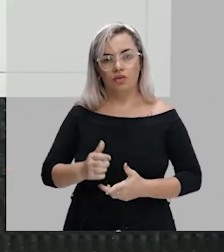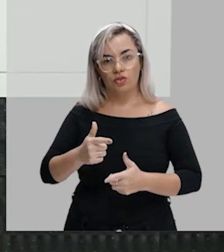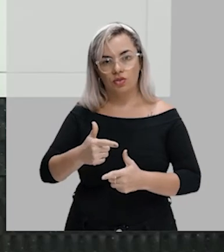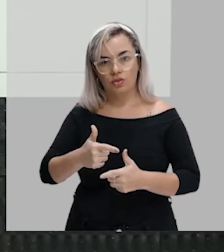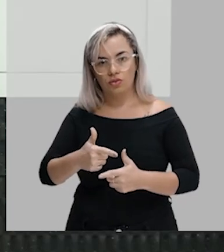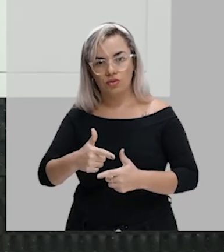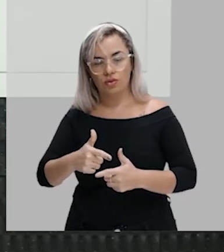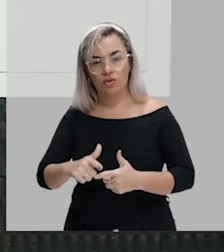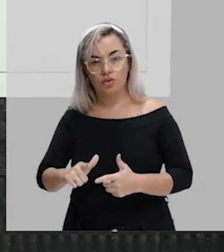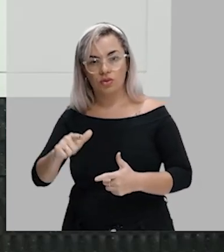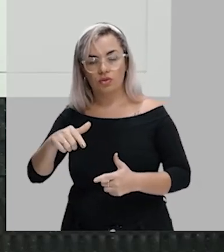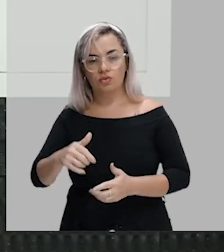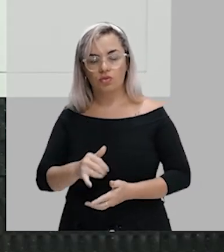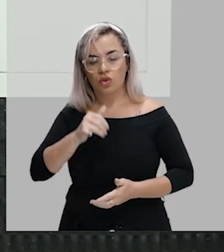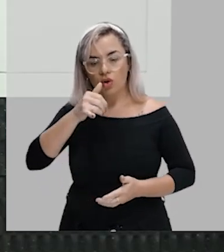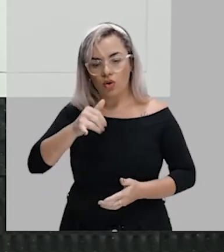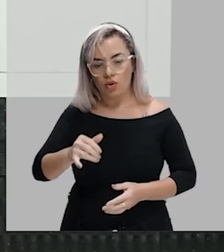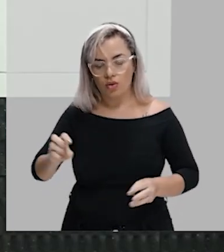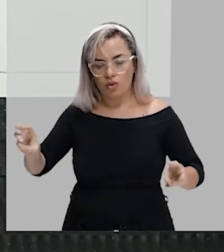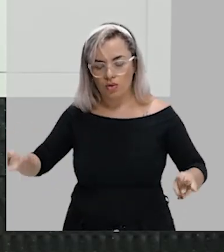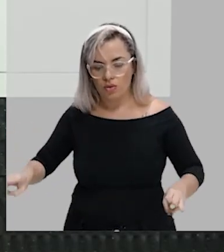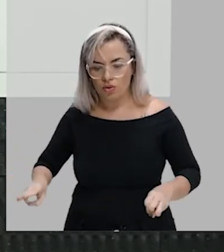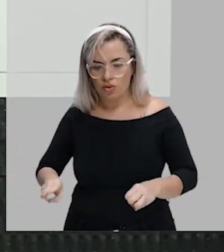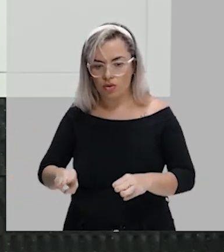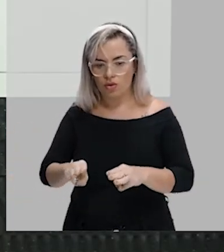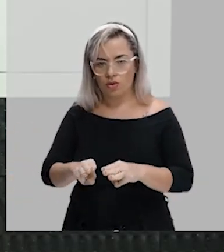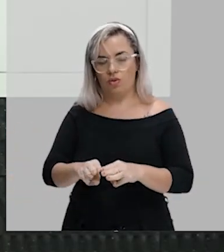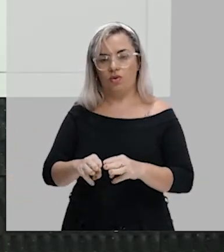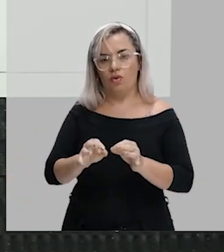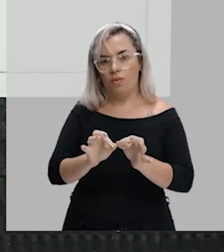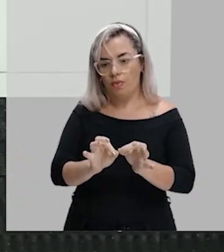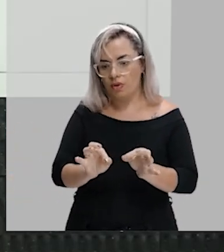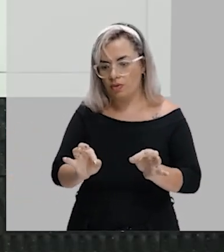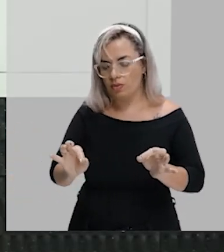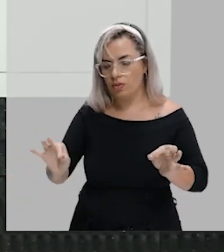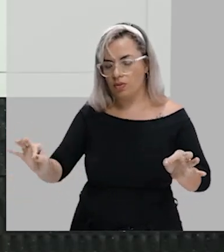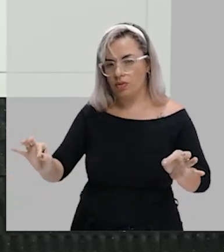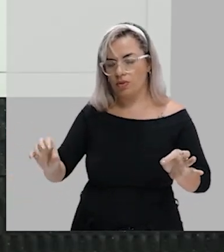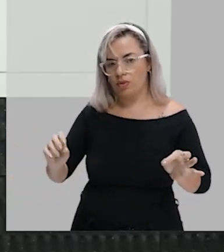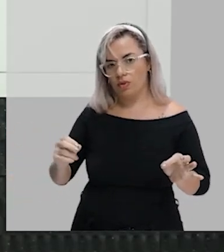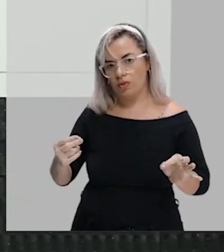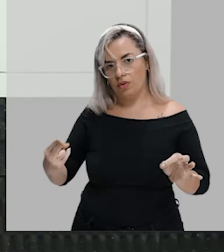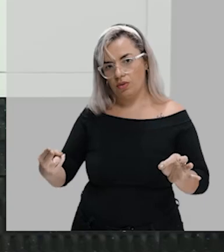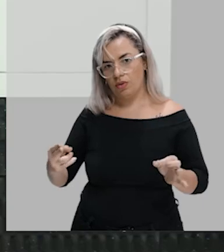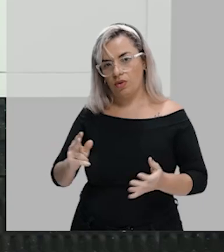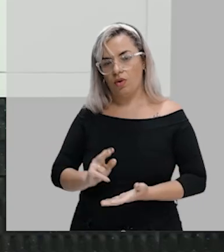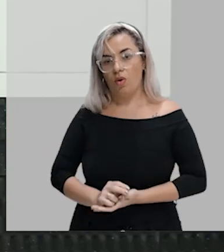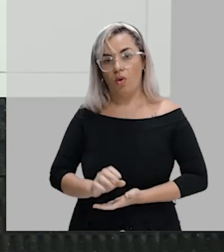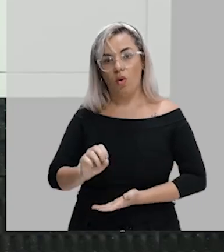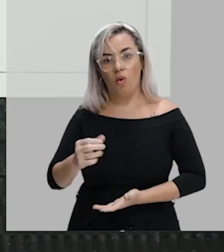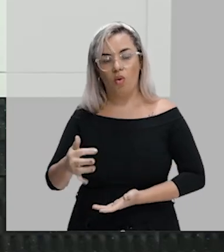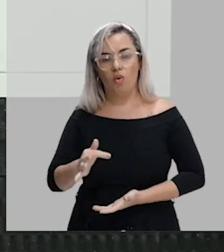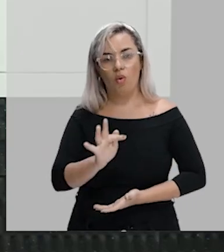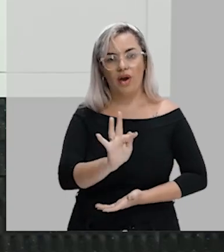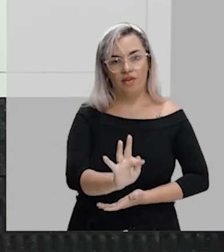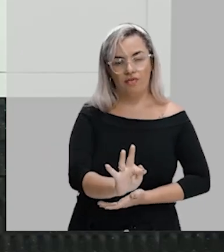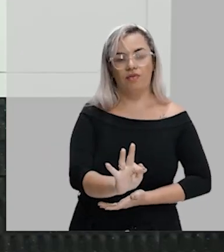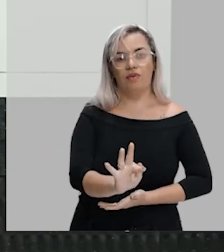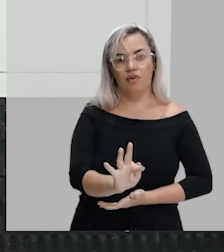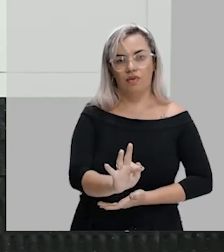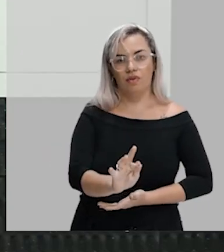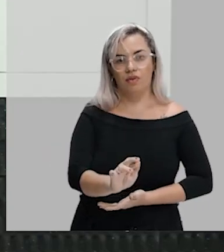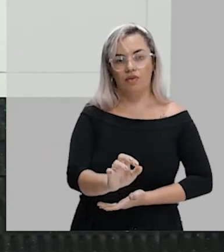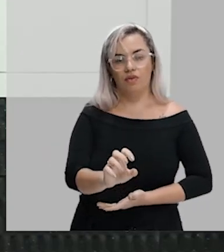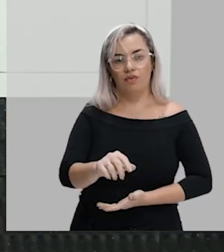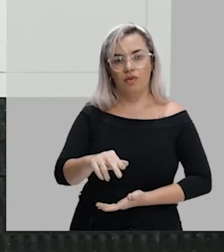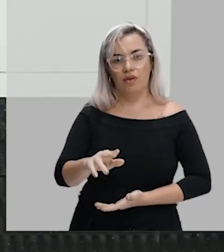eletromagnéticas de acordo com o seu comprimento de onda, né? Ou de acordo com sua frequência, ou também de acordo com